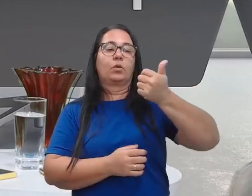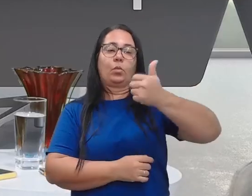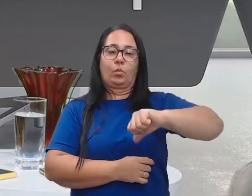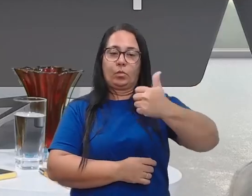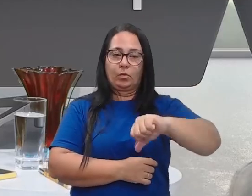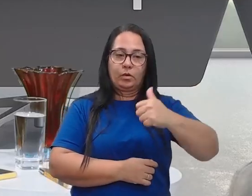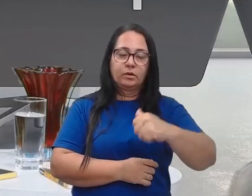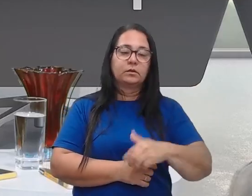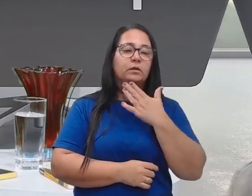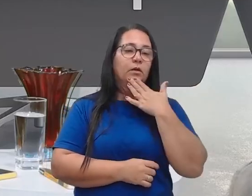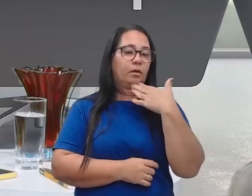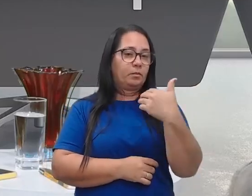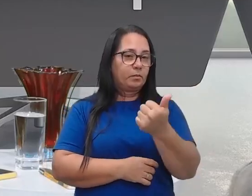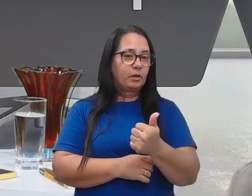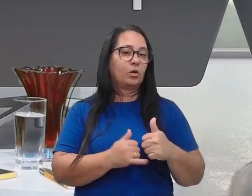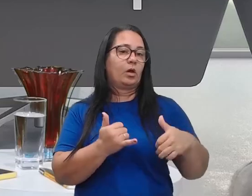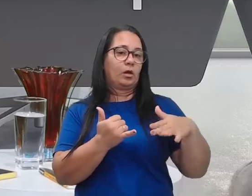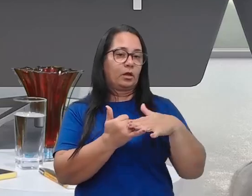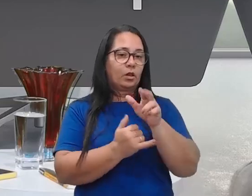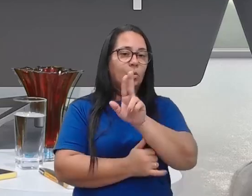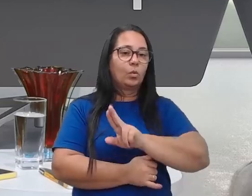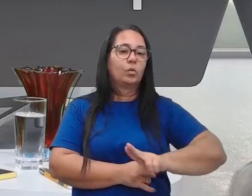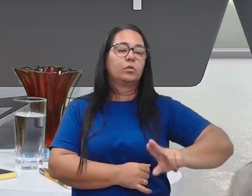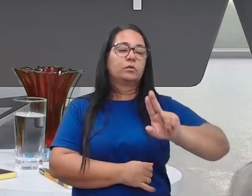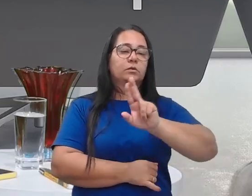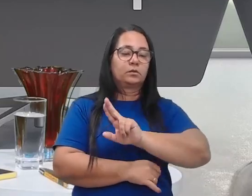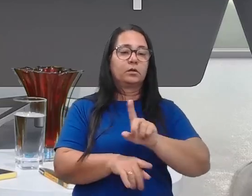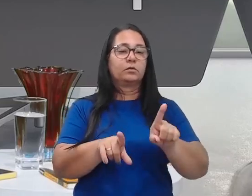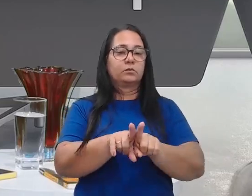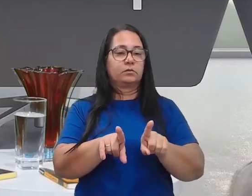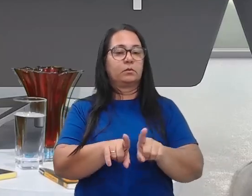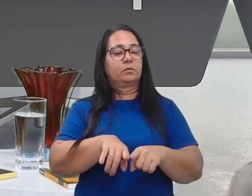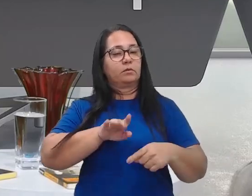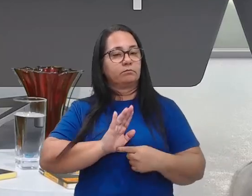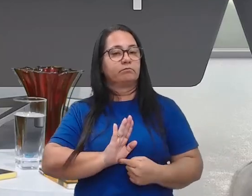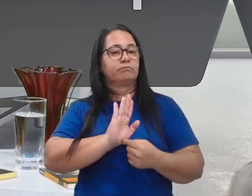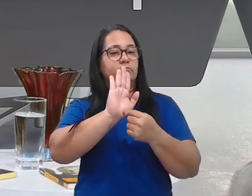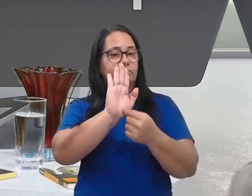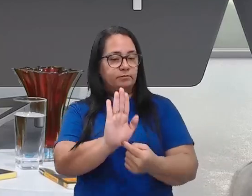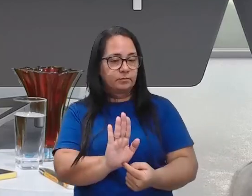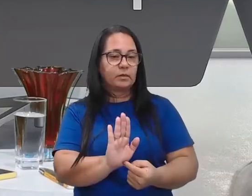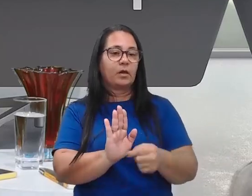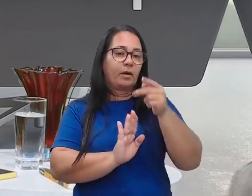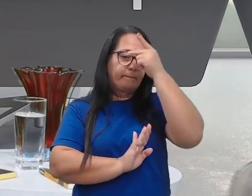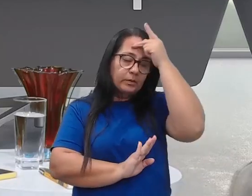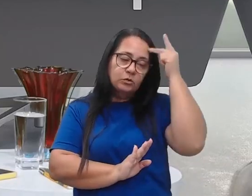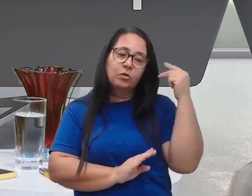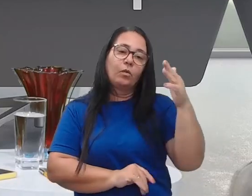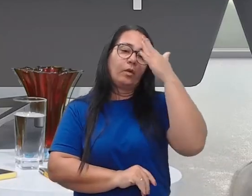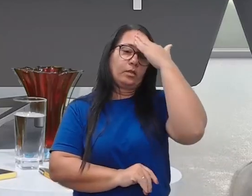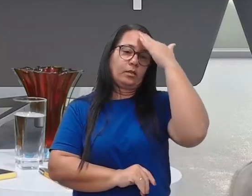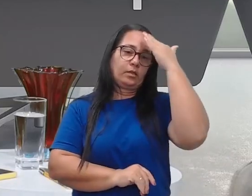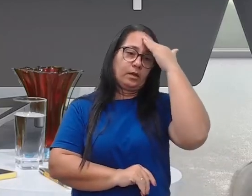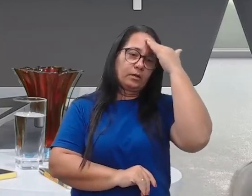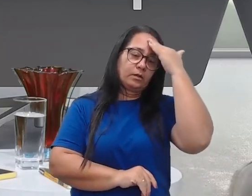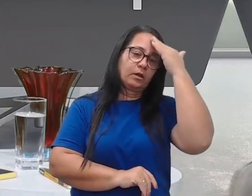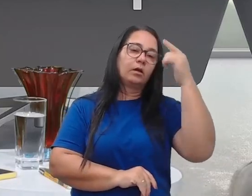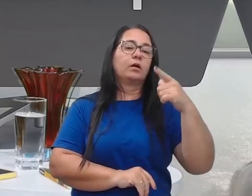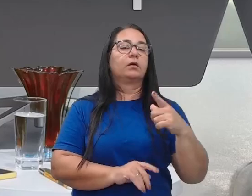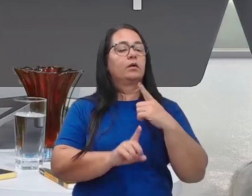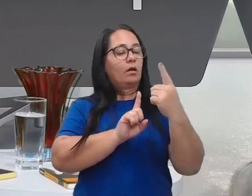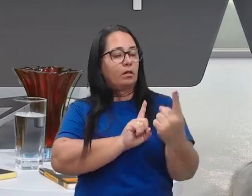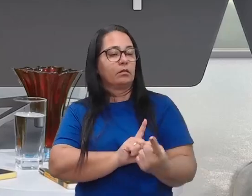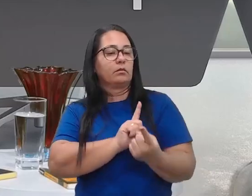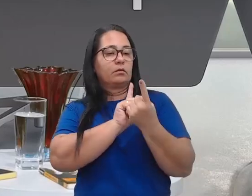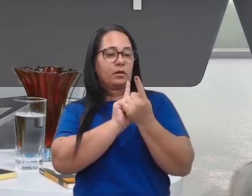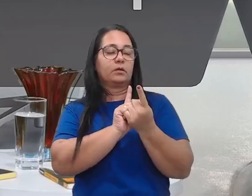melhores canais e de forma que o seu posicionamento leve aquele público a entender que você atende a sua necessidade. Então, é muito